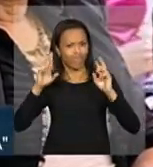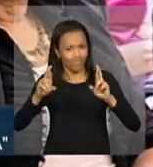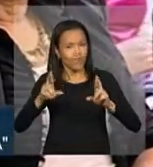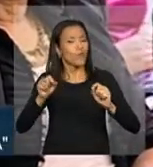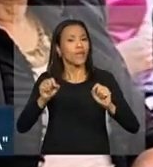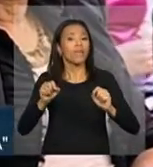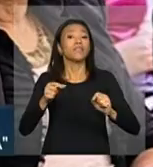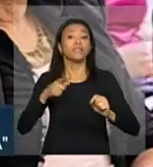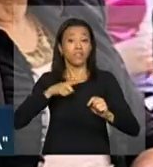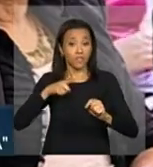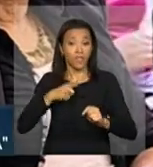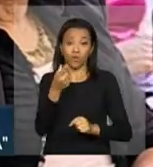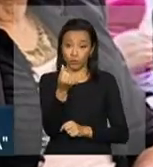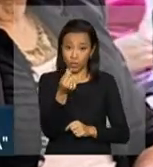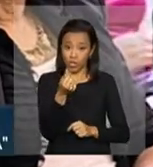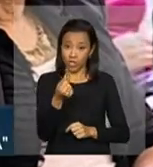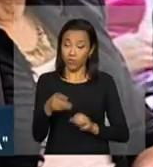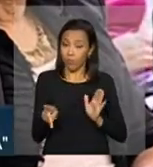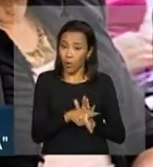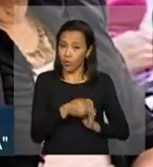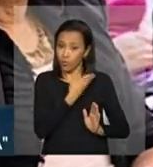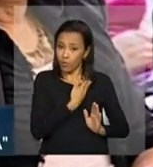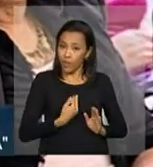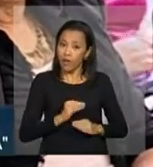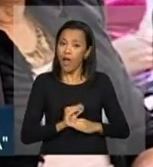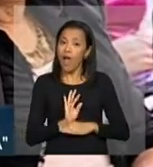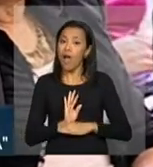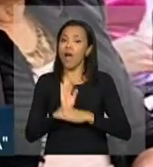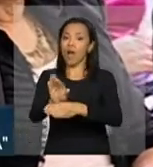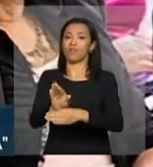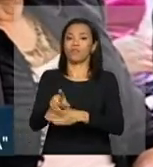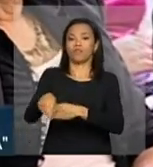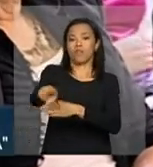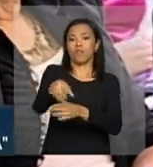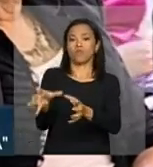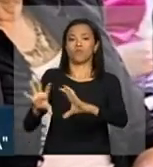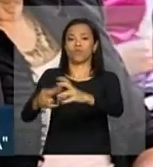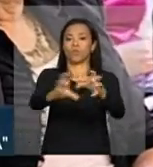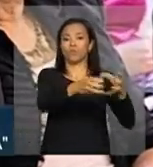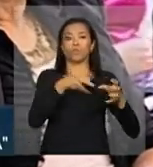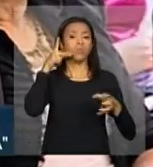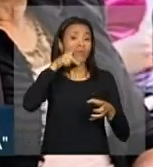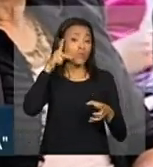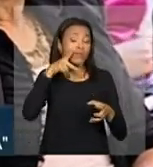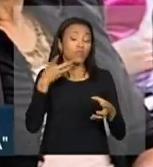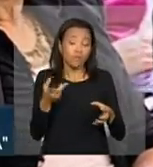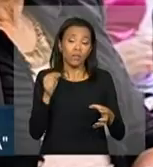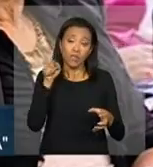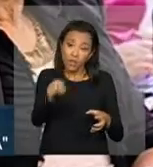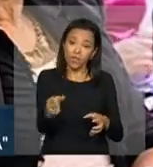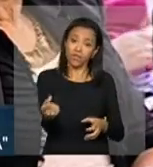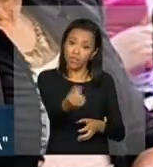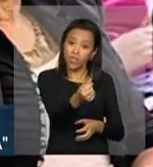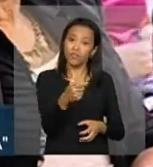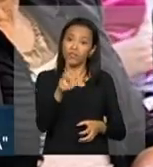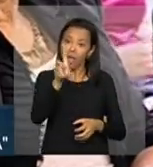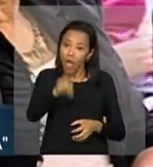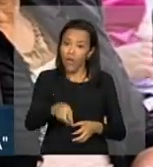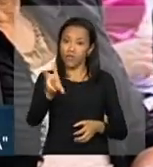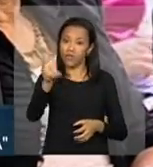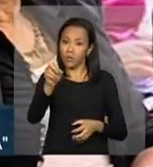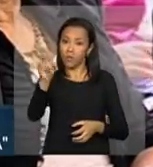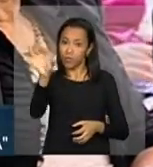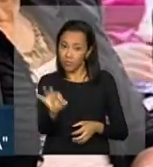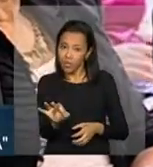do financiamento público, ele sendo o financiamento que ele seja também, né, 50% para